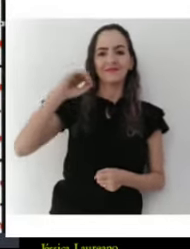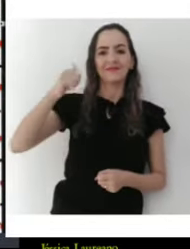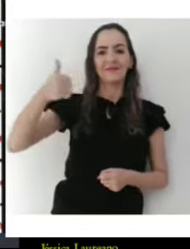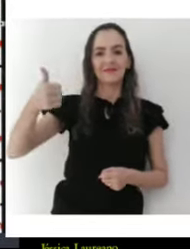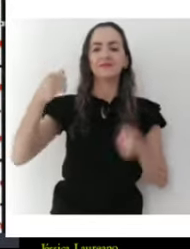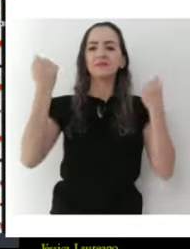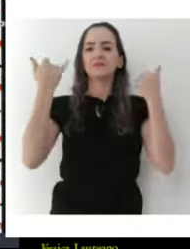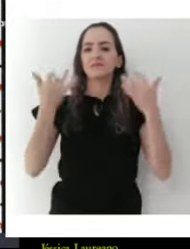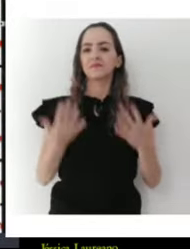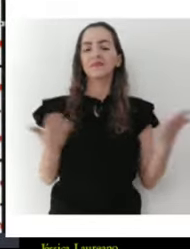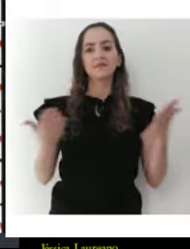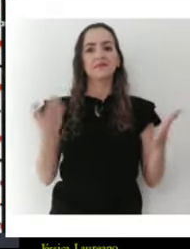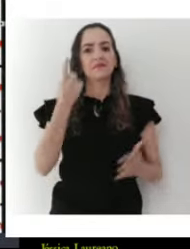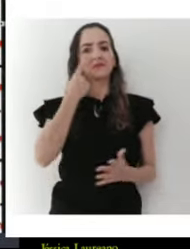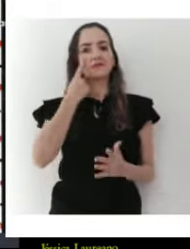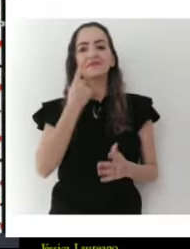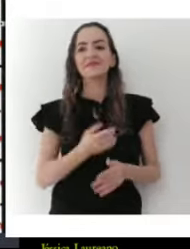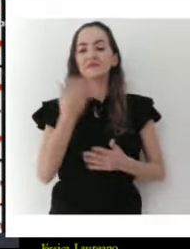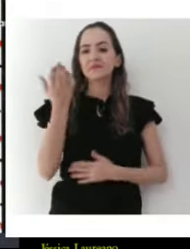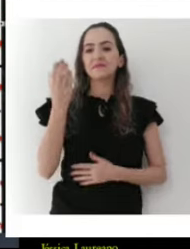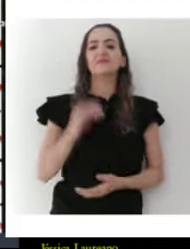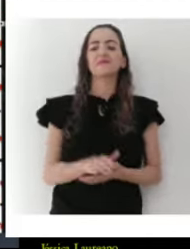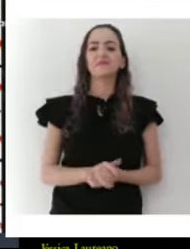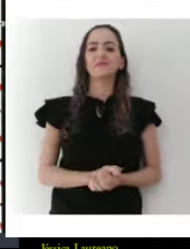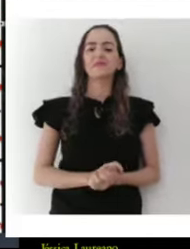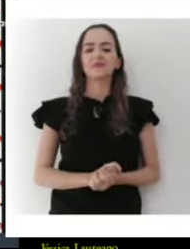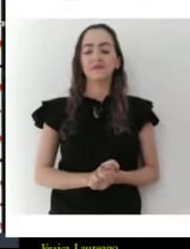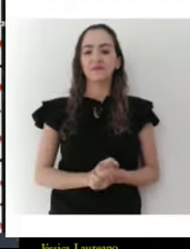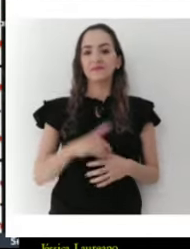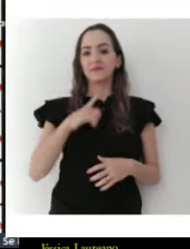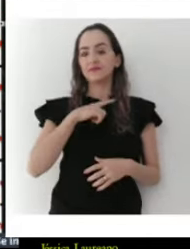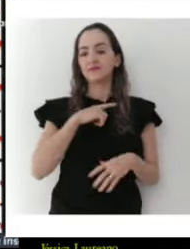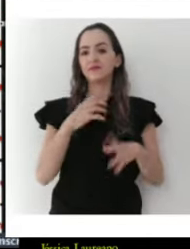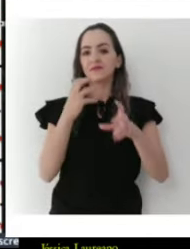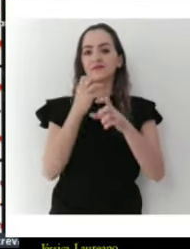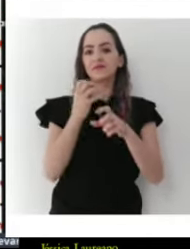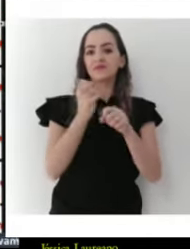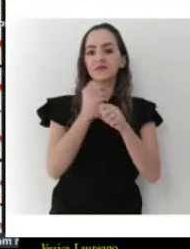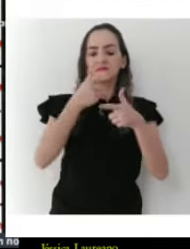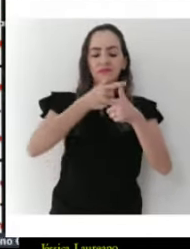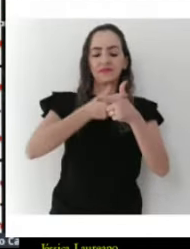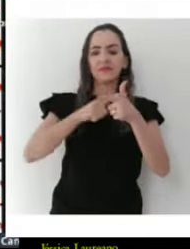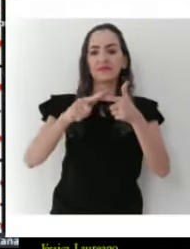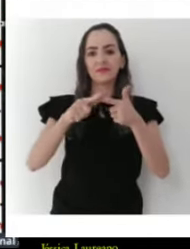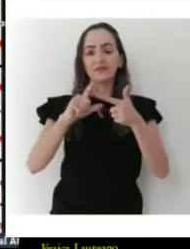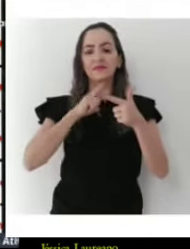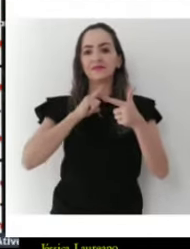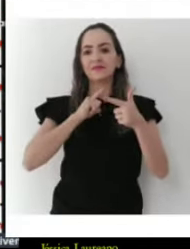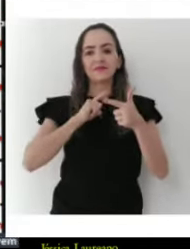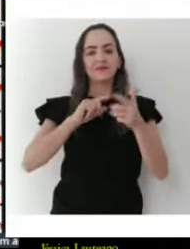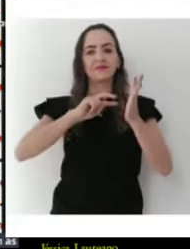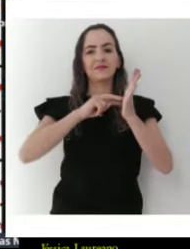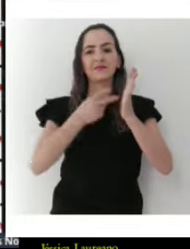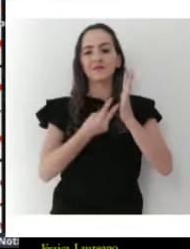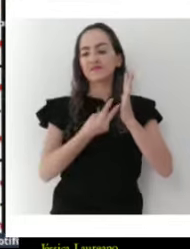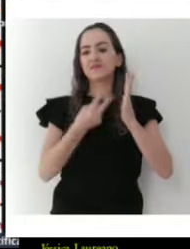Gente, existem duas noções por trás das contas de divisão e das operações de divisão de maneira geral. E